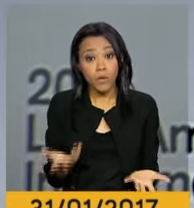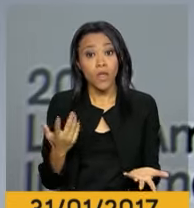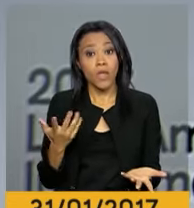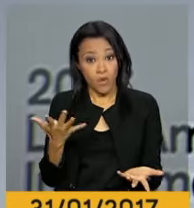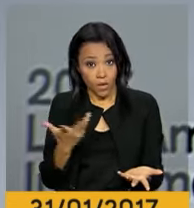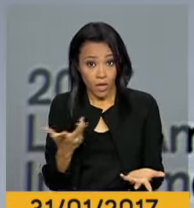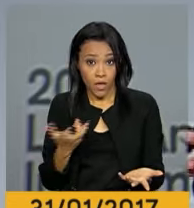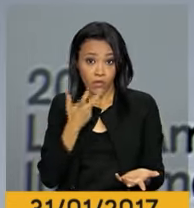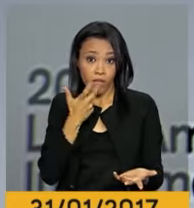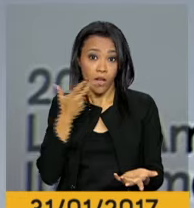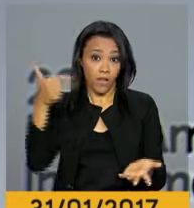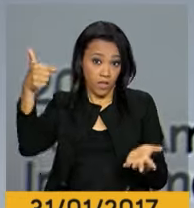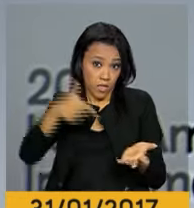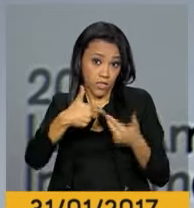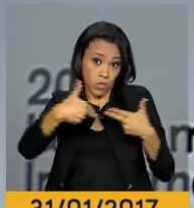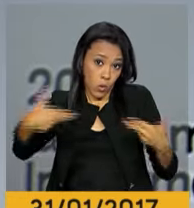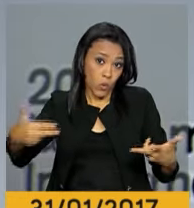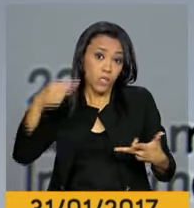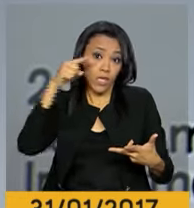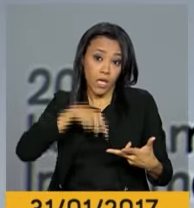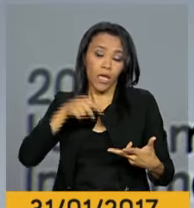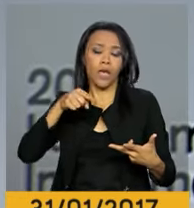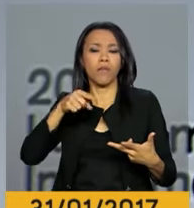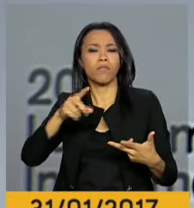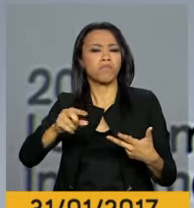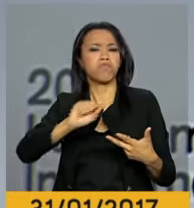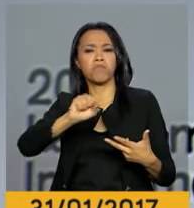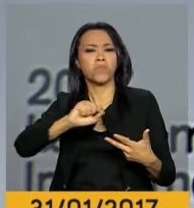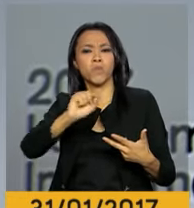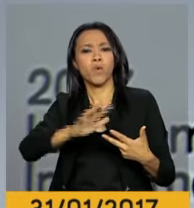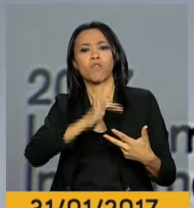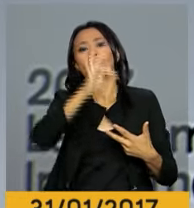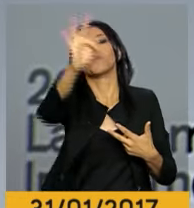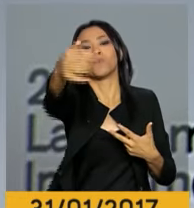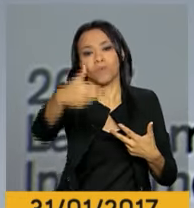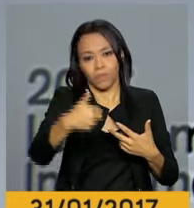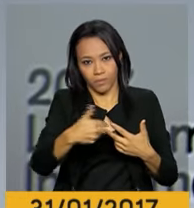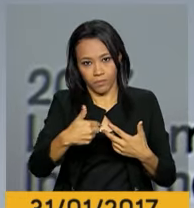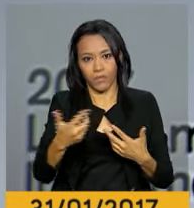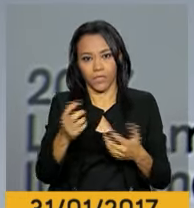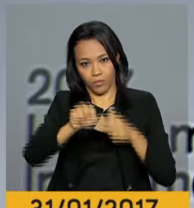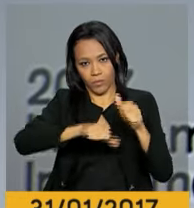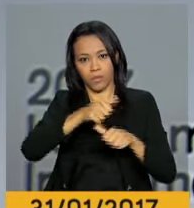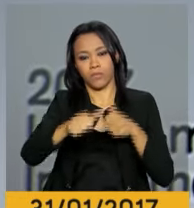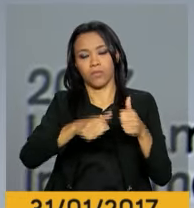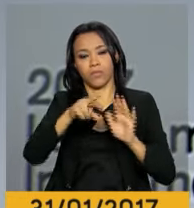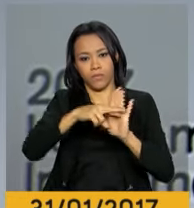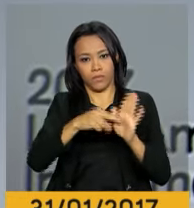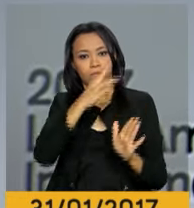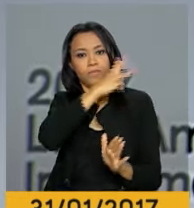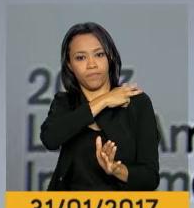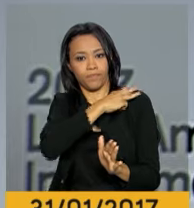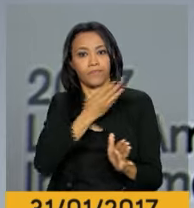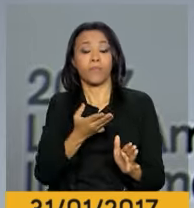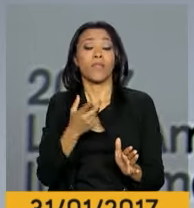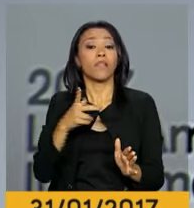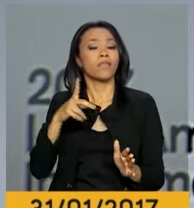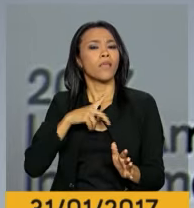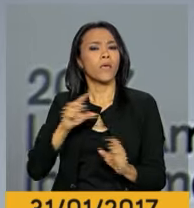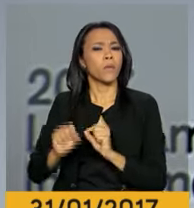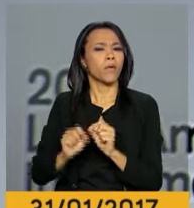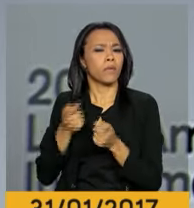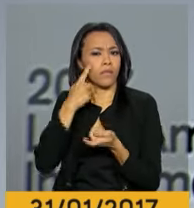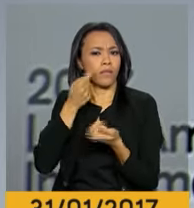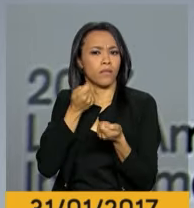tocar nessas coisas que dizem mais a respeito ao futuro não é eh porque há uma uma tentativa